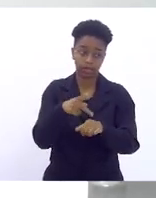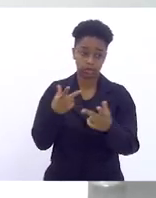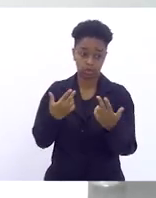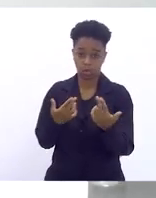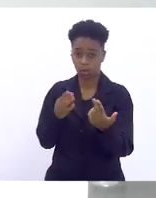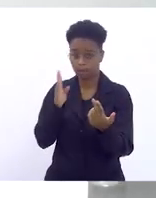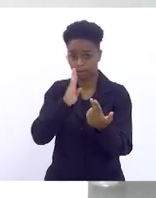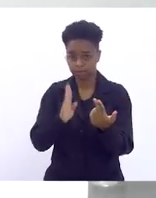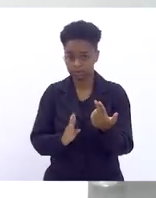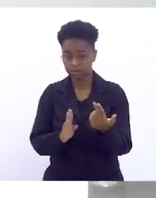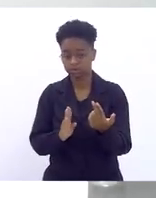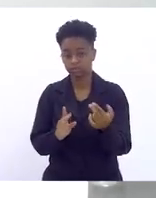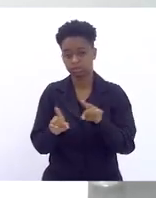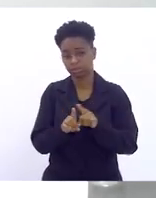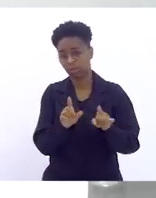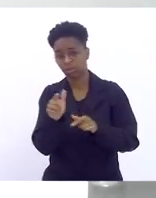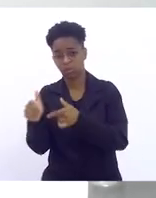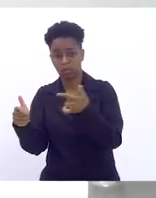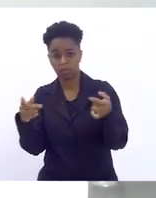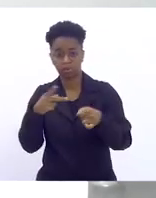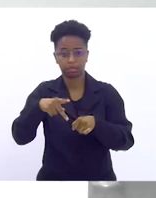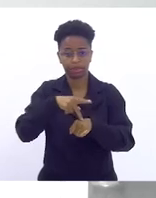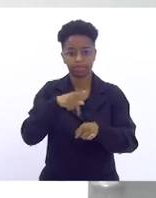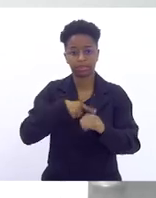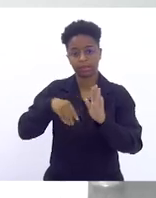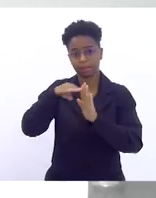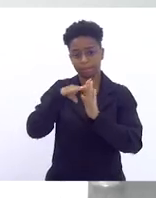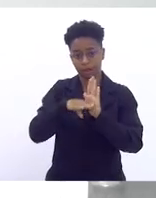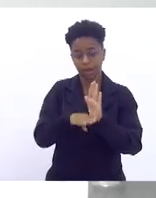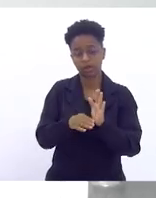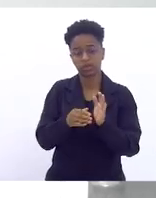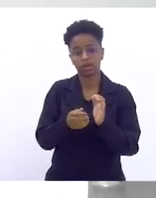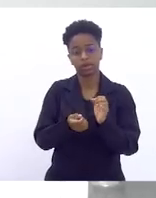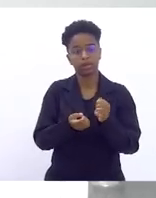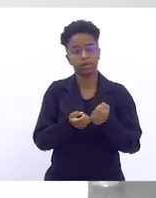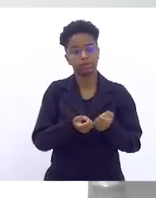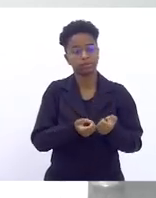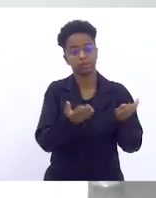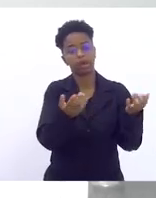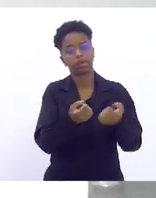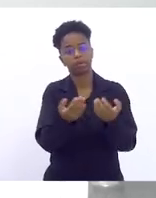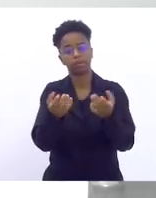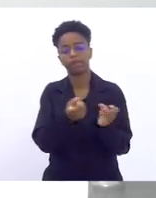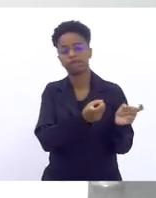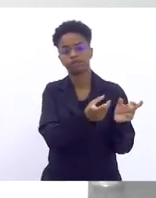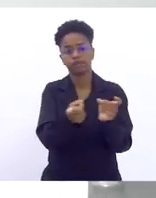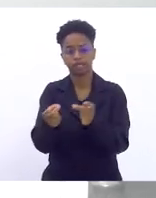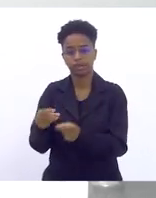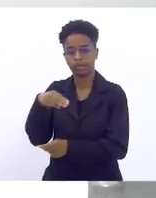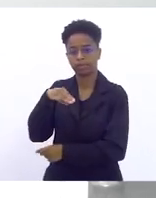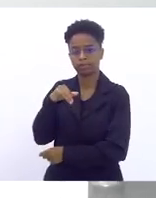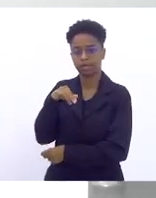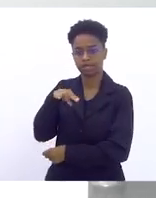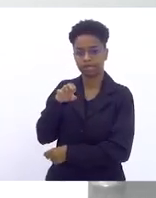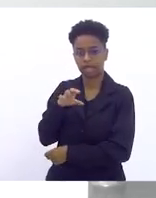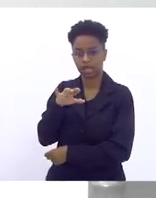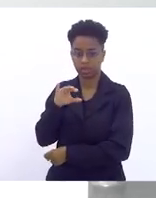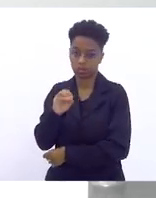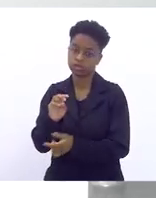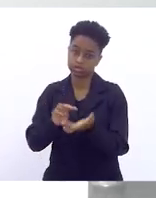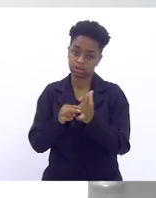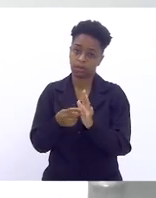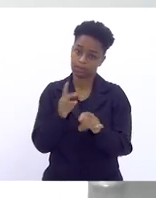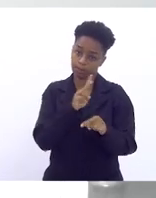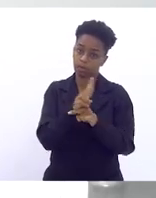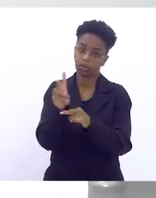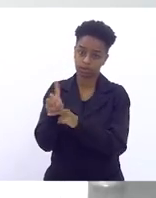e outros que tem uma pauta de exportação de minério e outras coisas não deixa de ser uma atitude protecionista deles também né